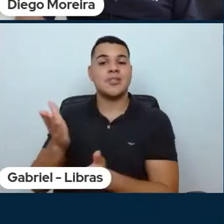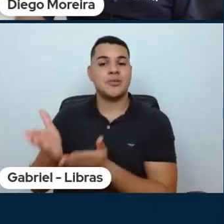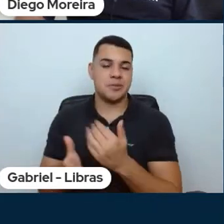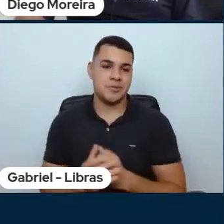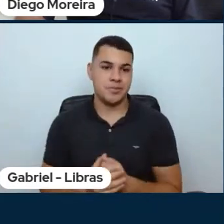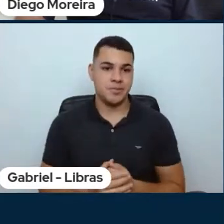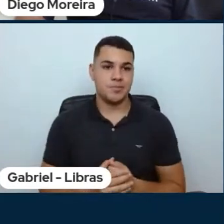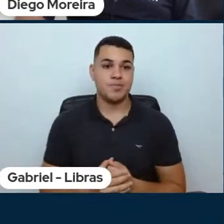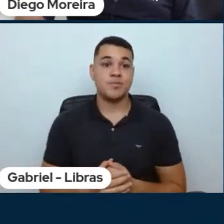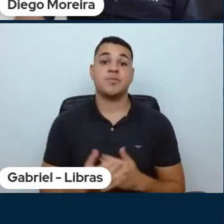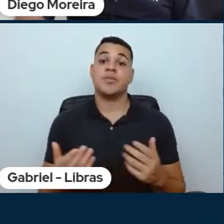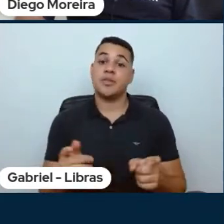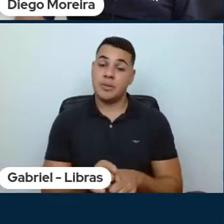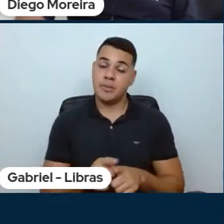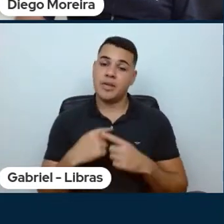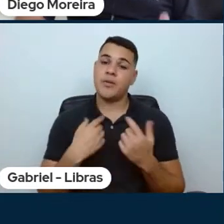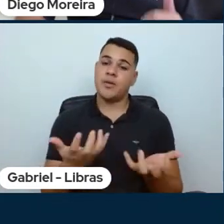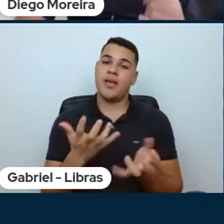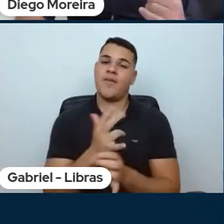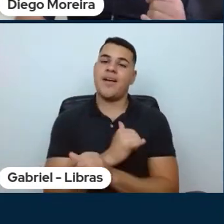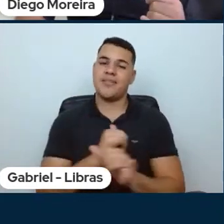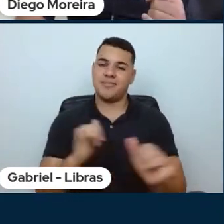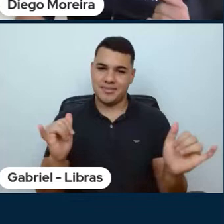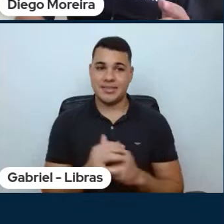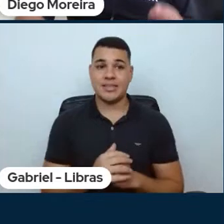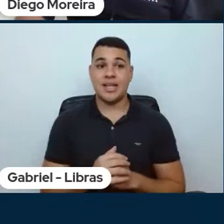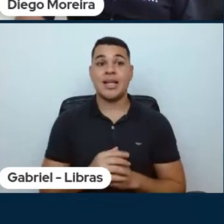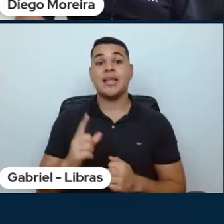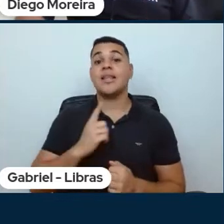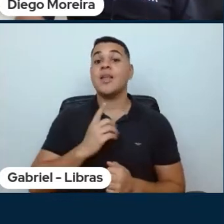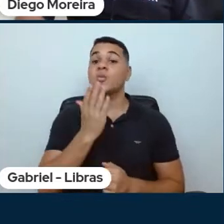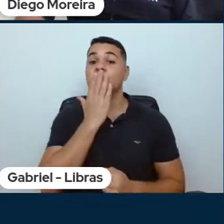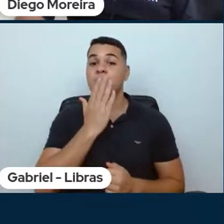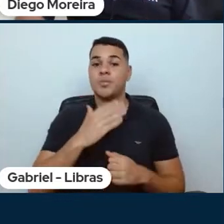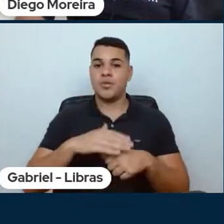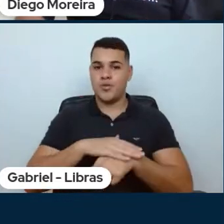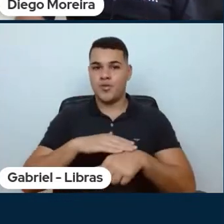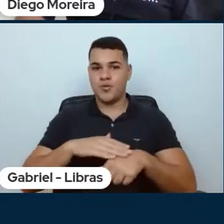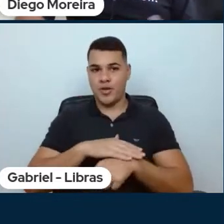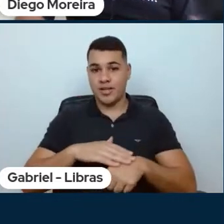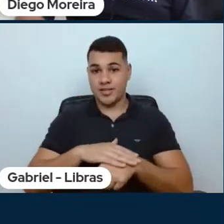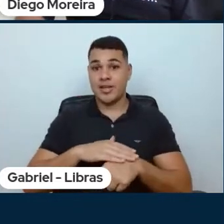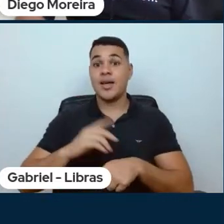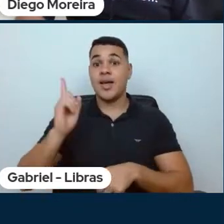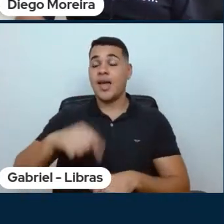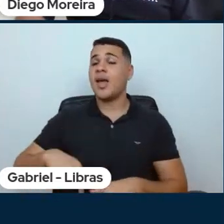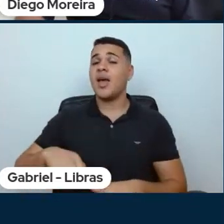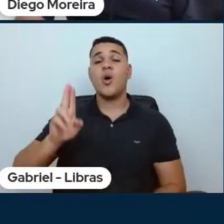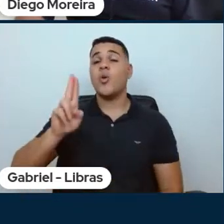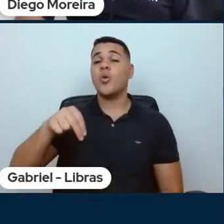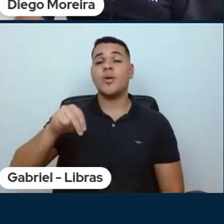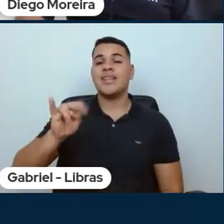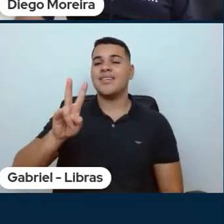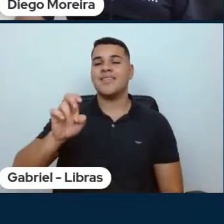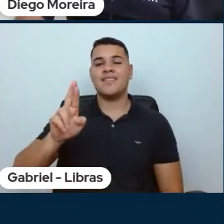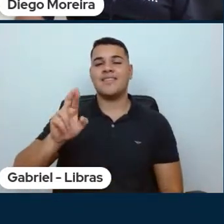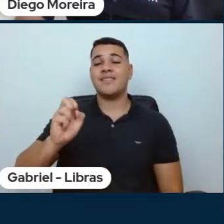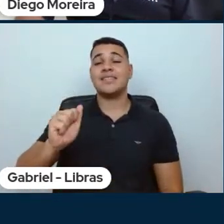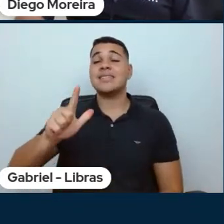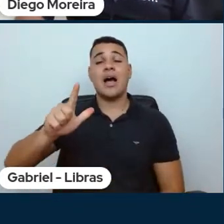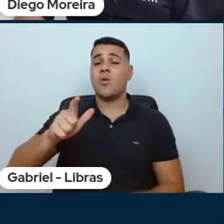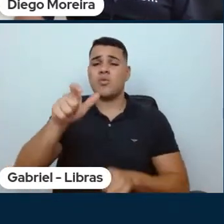quero apresentar como implementamos uma forma de conversa universal, ampliando ainda mais o poder da conversação